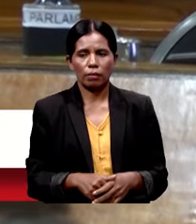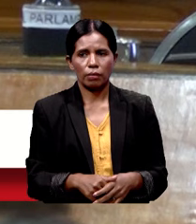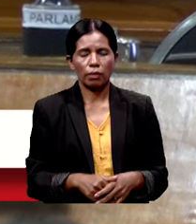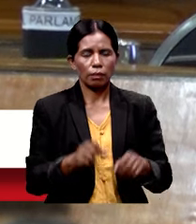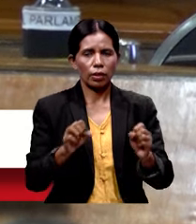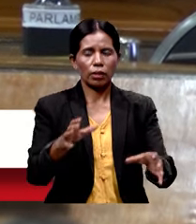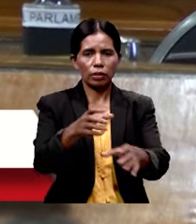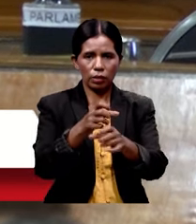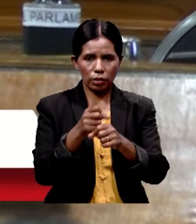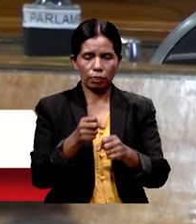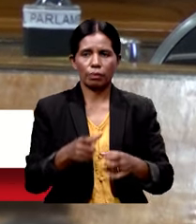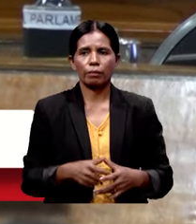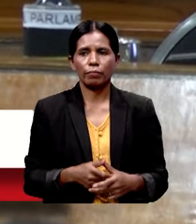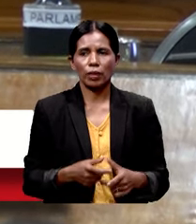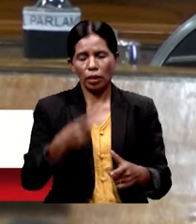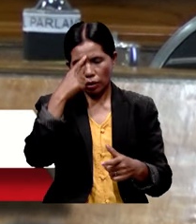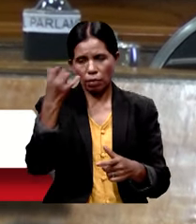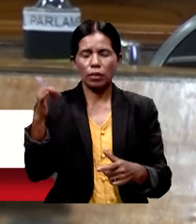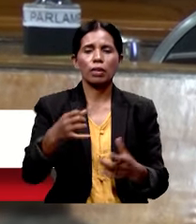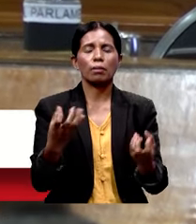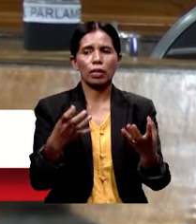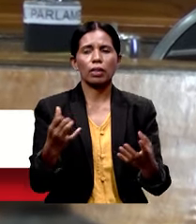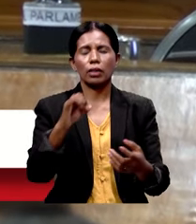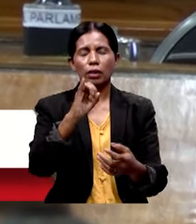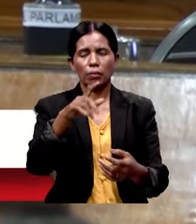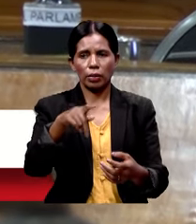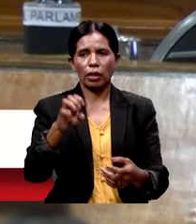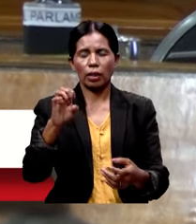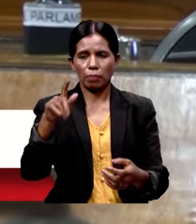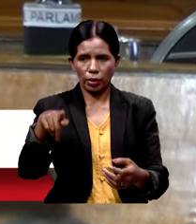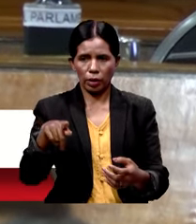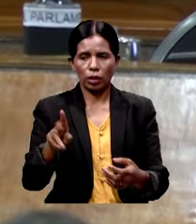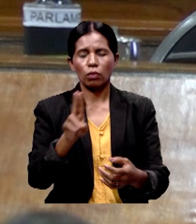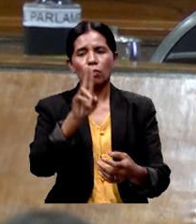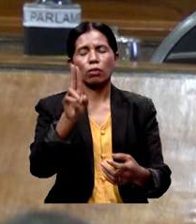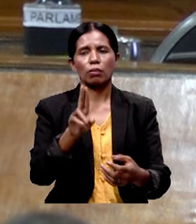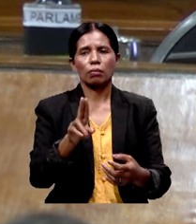belsimo. Tamasira Barak, IP e IP Serni, ba aluga ela uma.